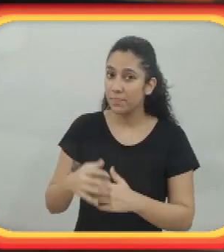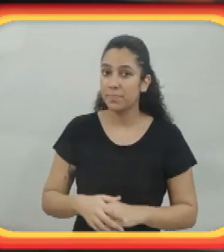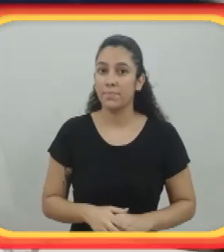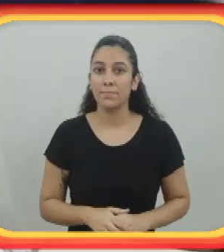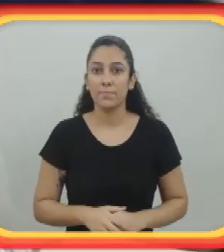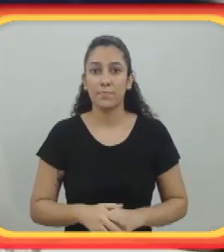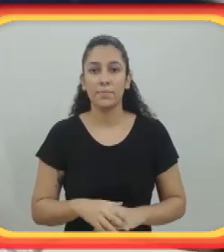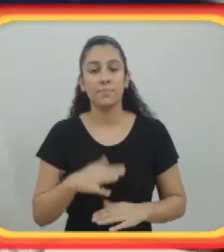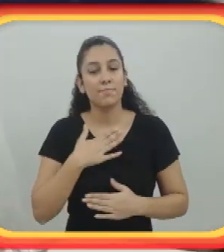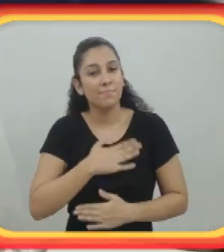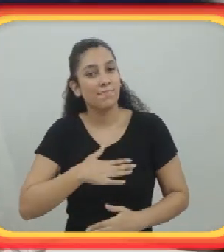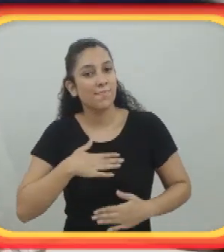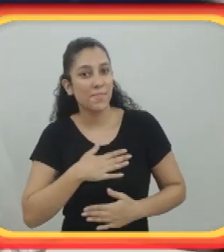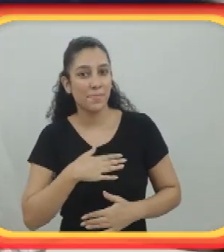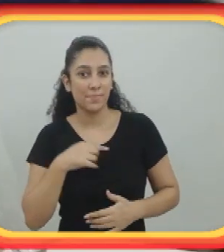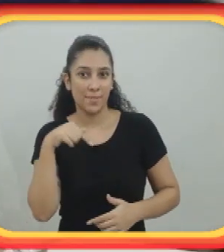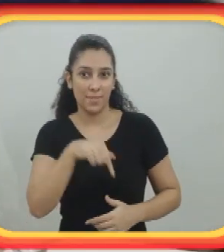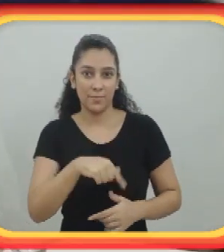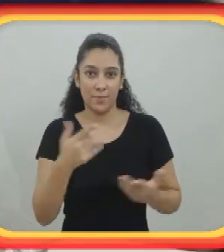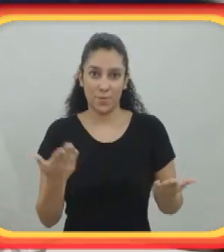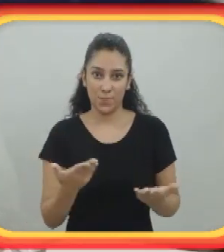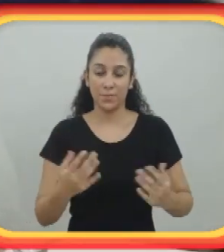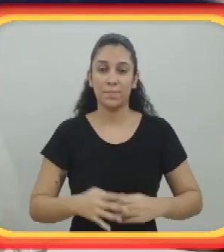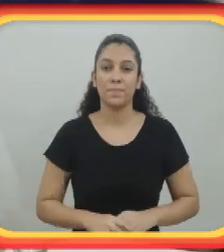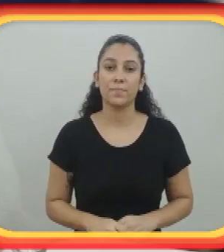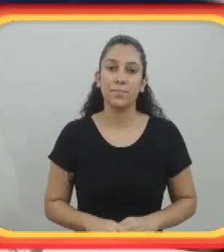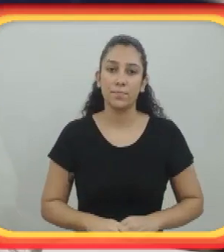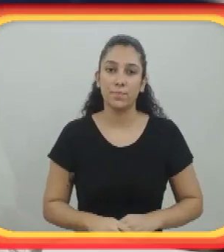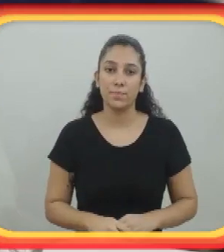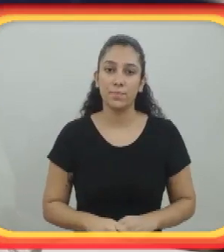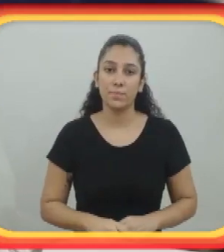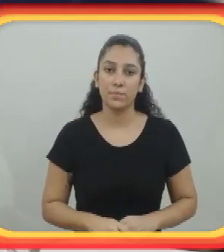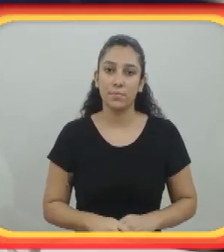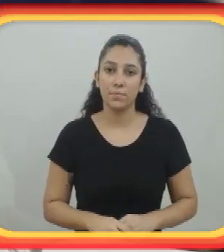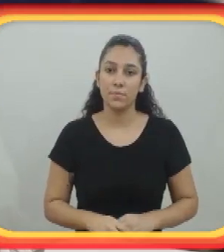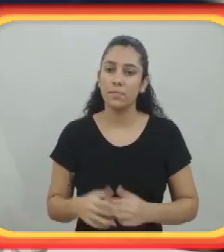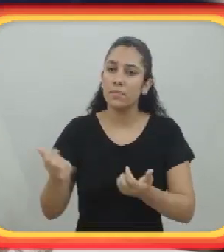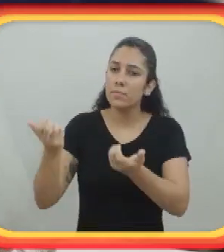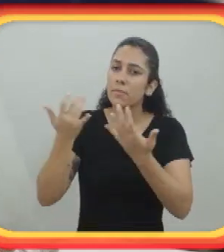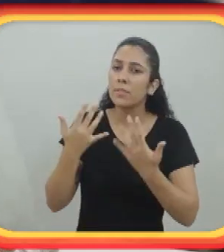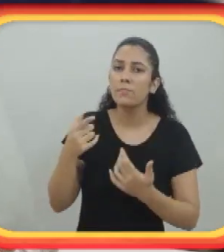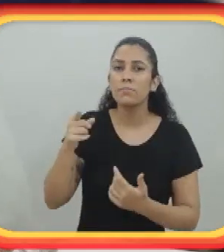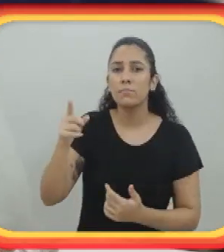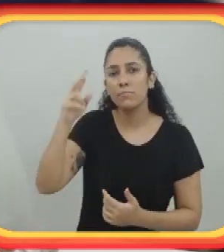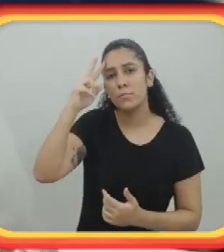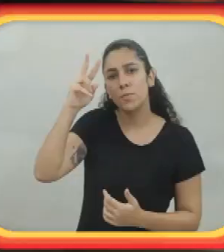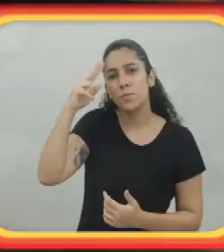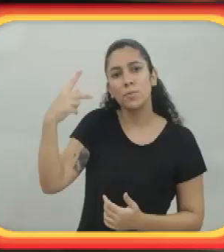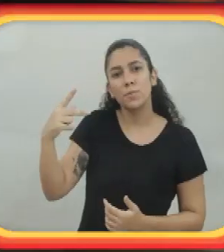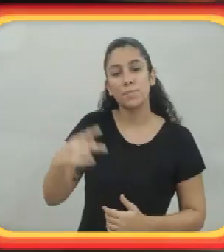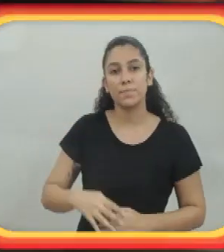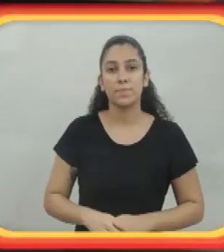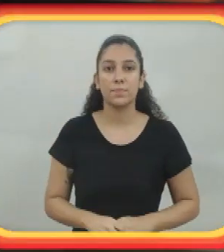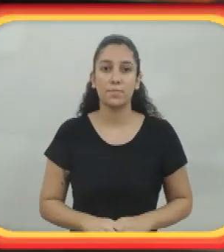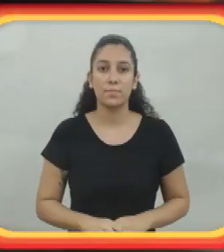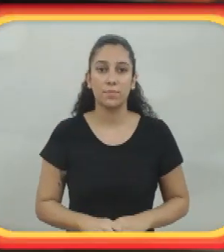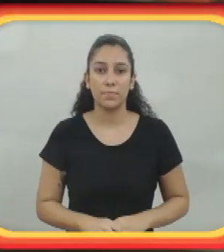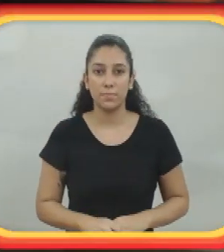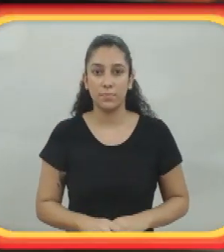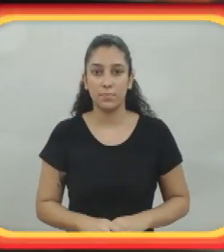cerebral, que estuda canto lírico e é ator. Oi, Cassiano, tudo bem? Olá,